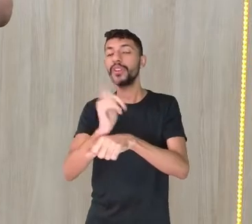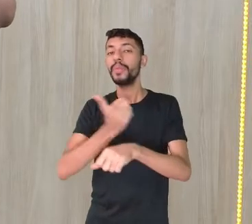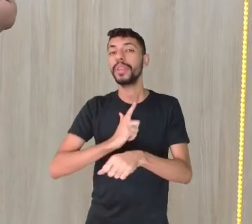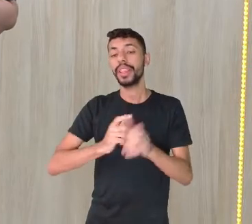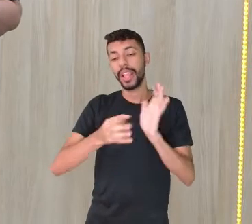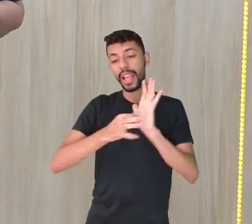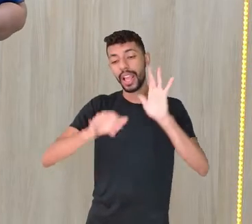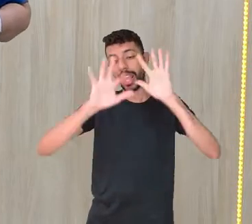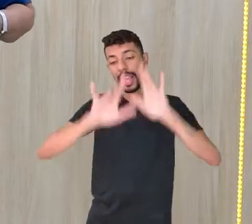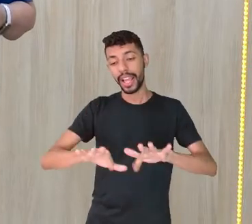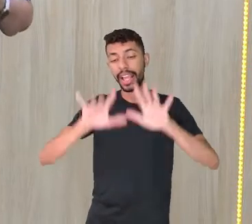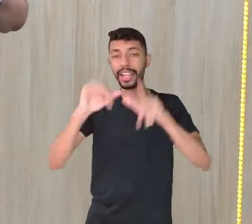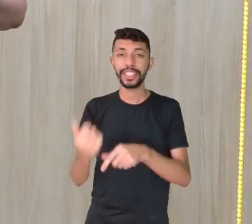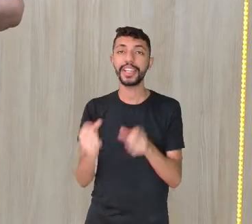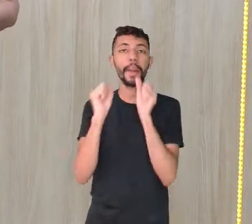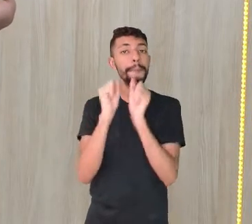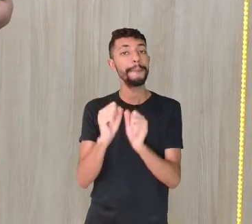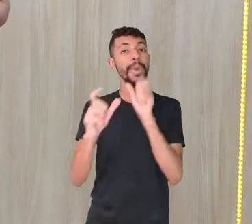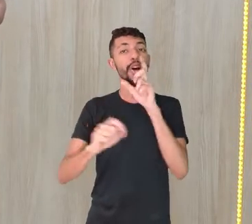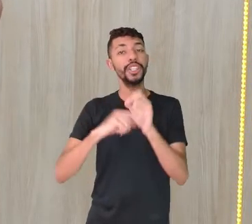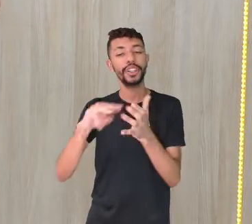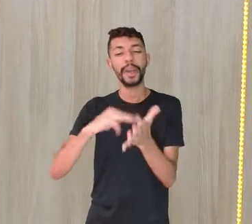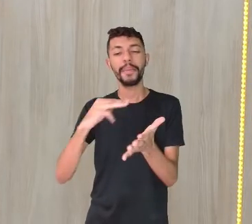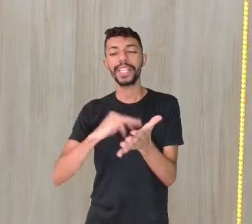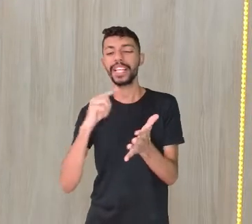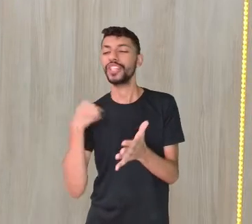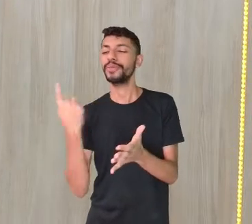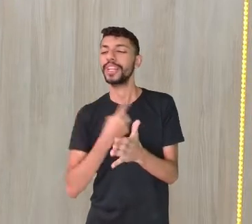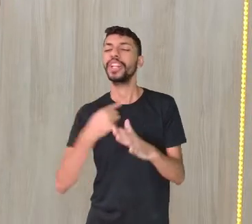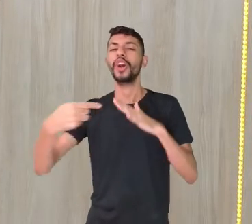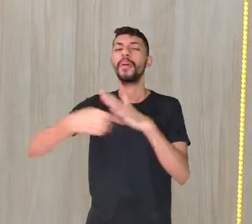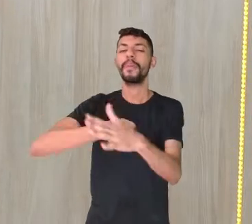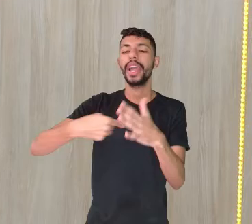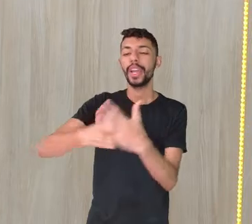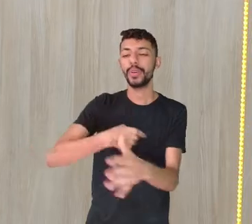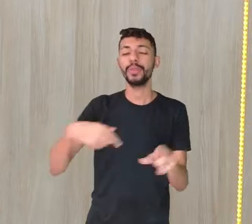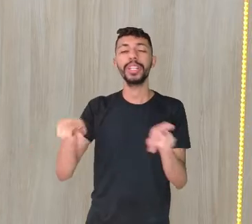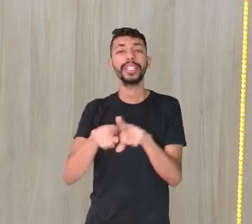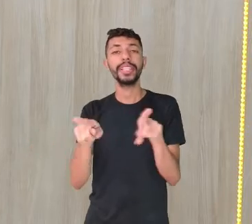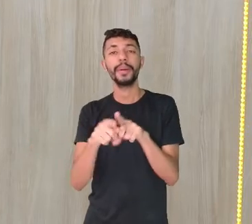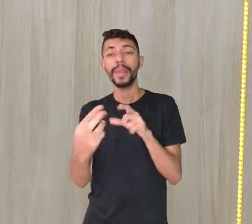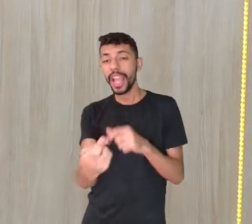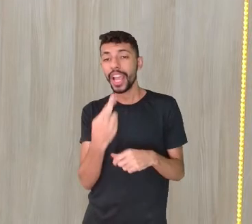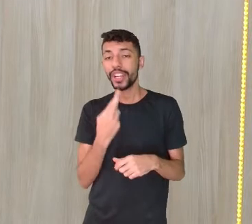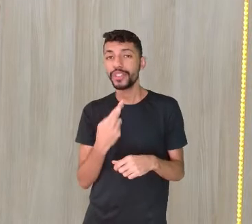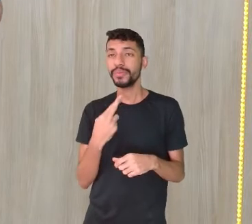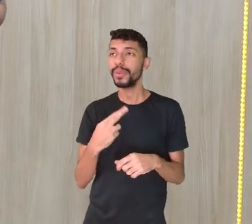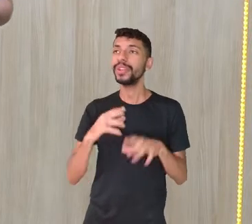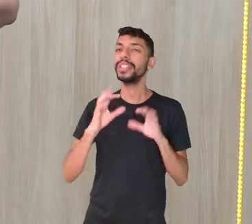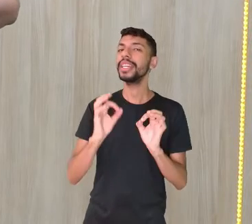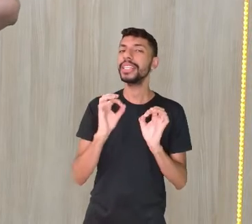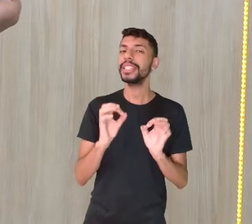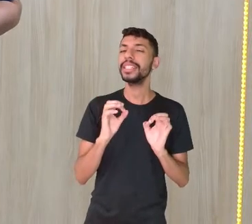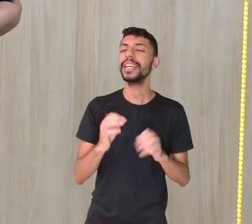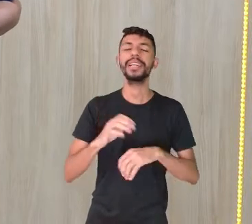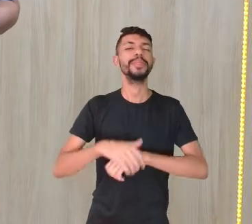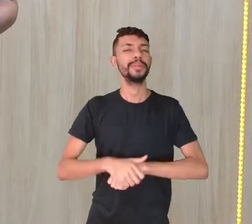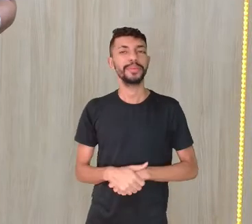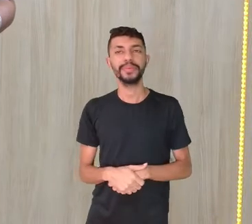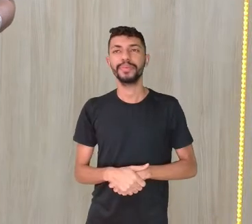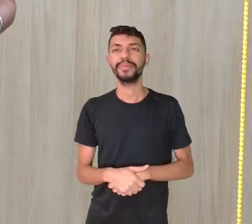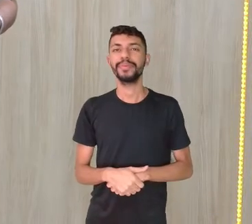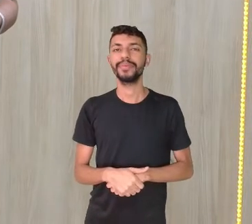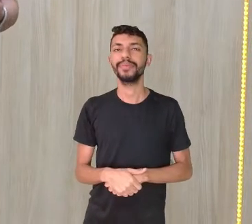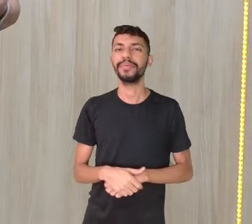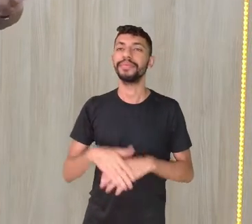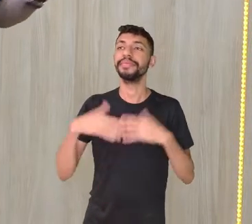e podem deixar recadinhos para a gente, perguntas, responder aquilo que a gente estava questionando no momento da